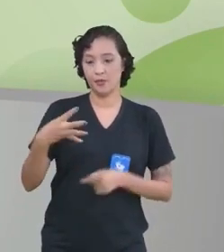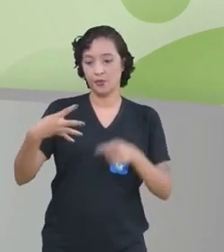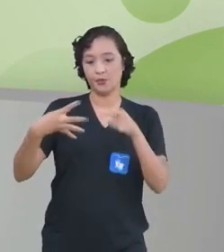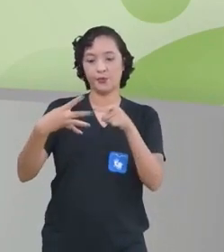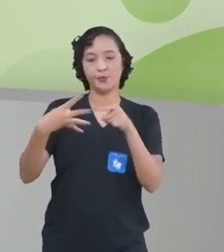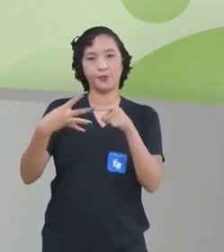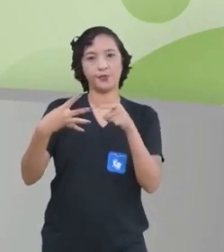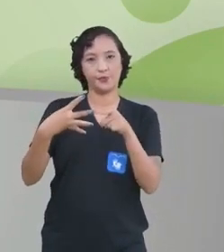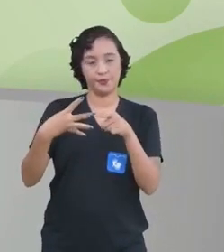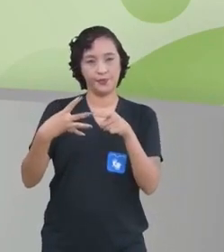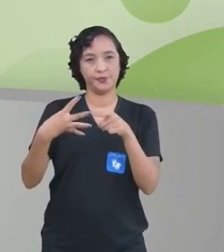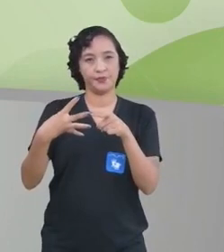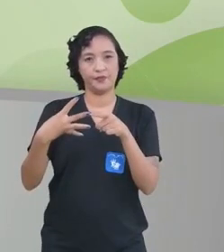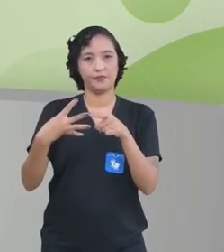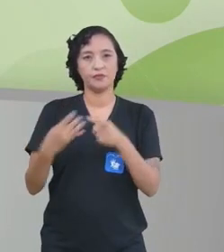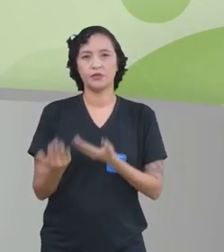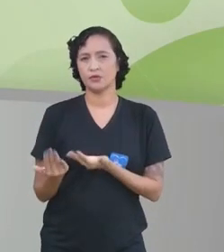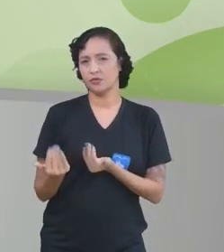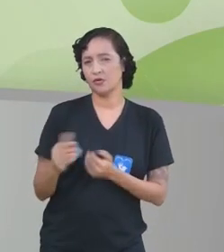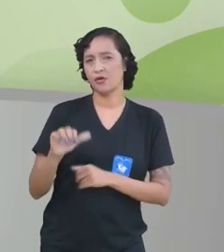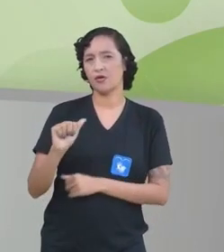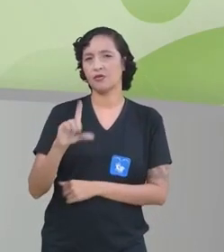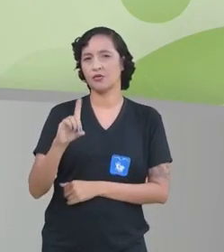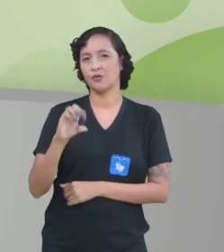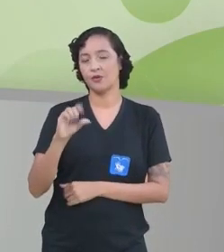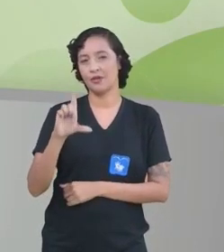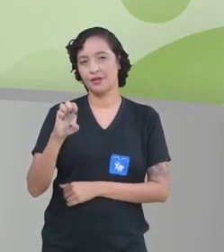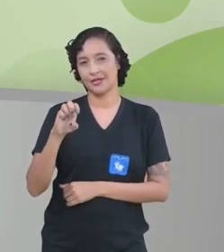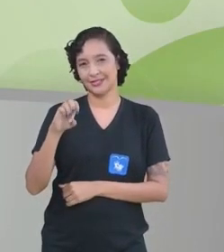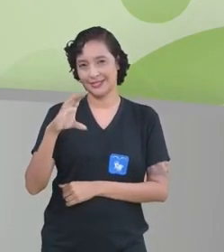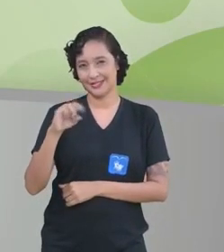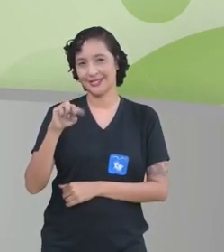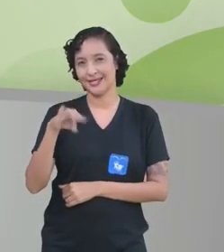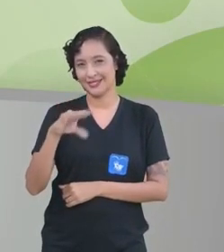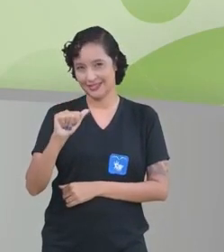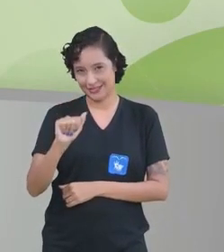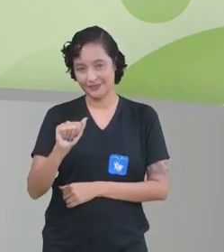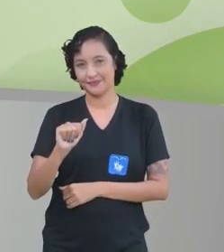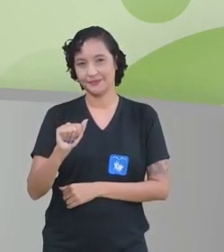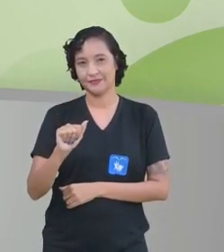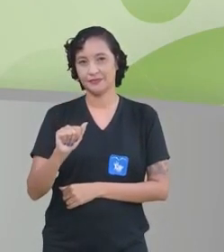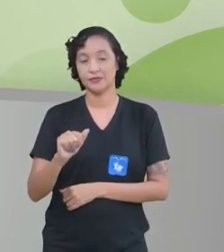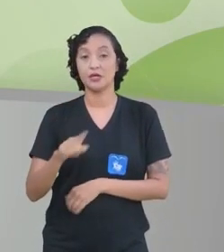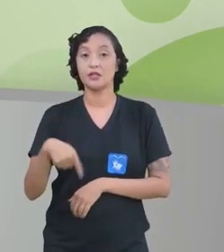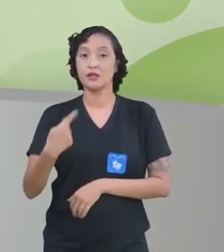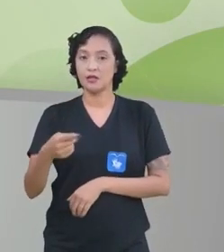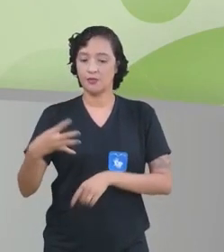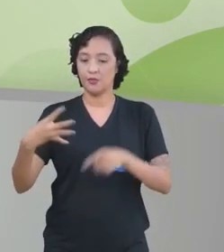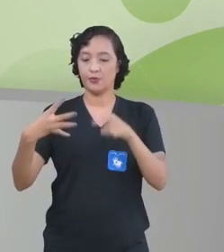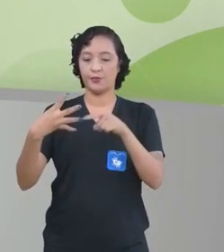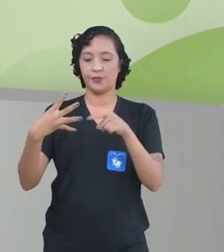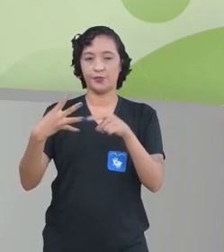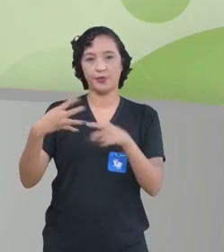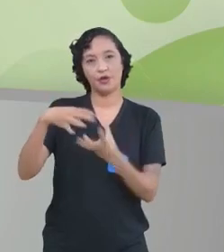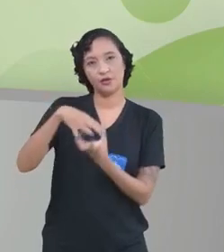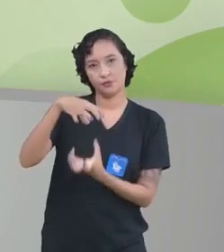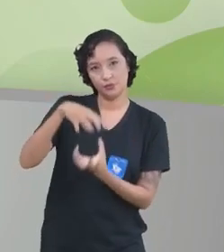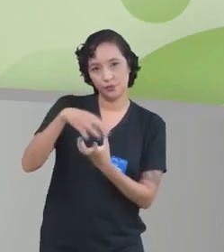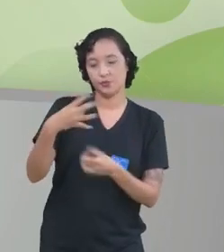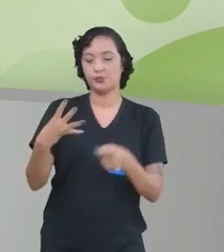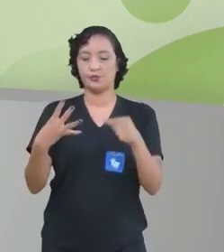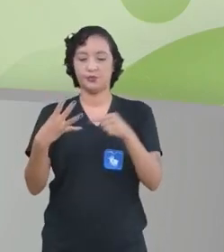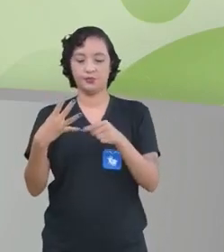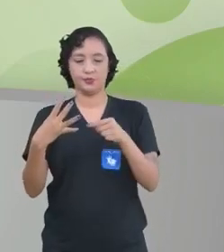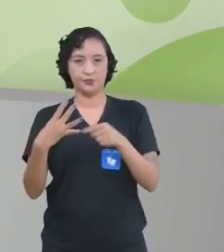nós avançamos para a adolescência. E a adolescência vem a fase adulta e